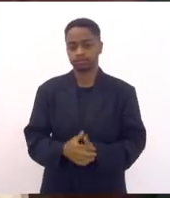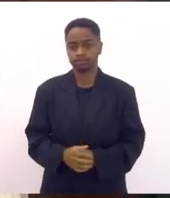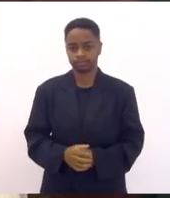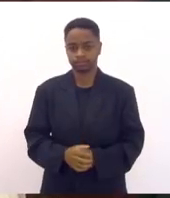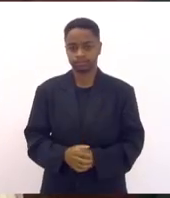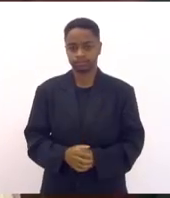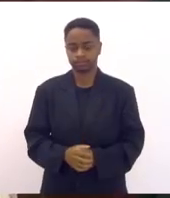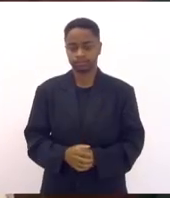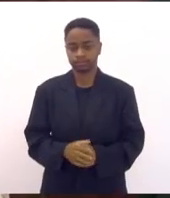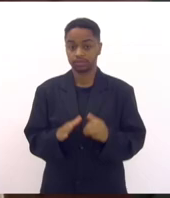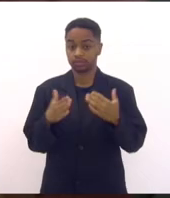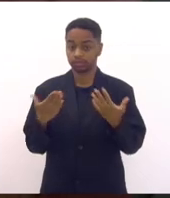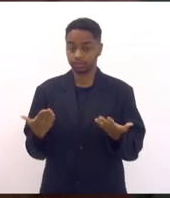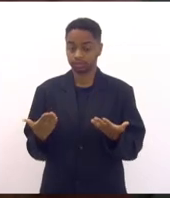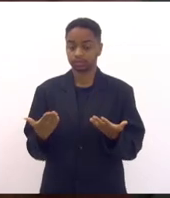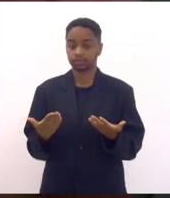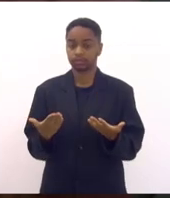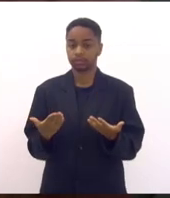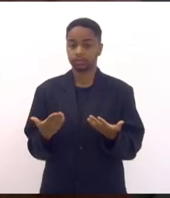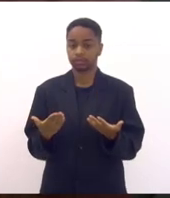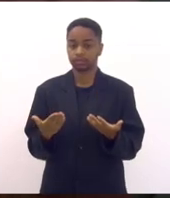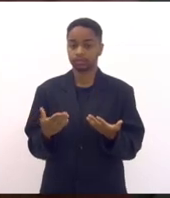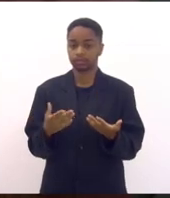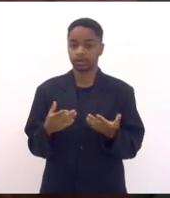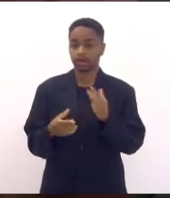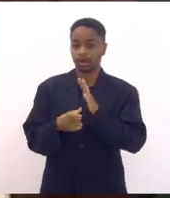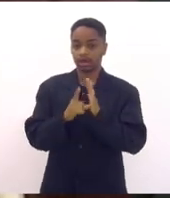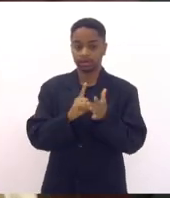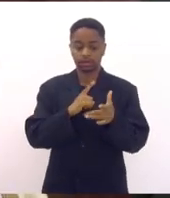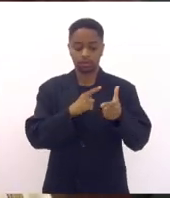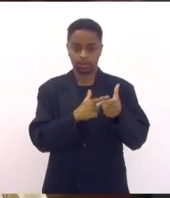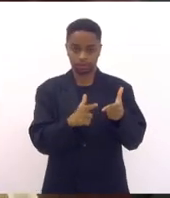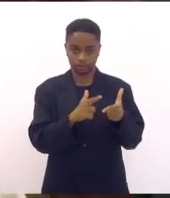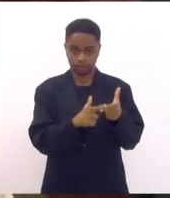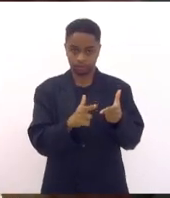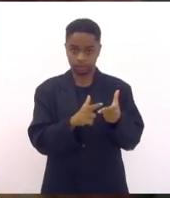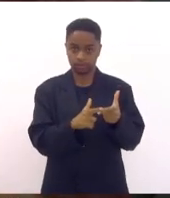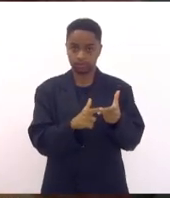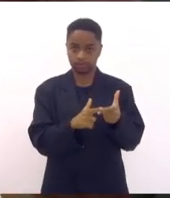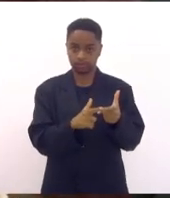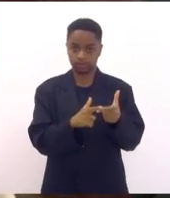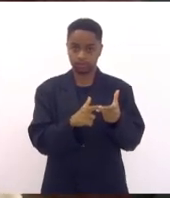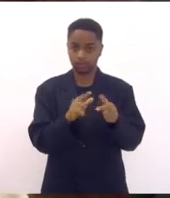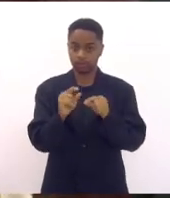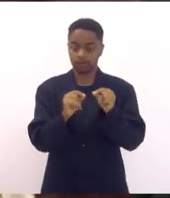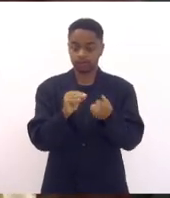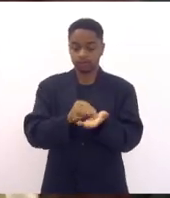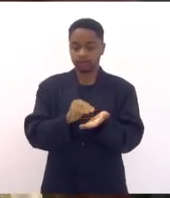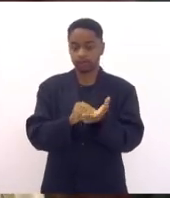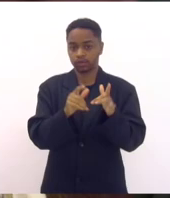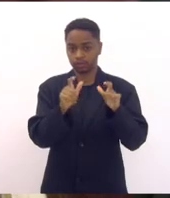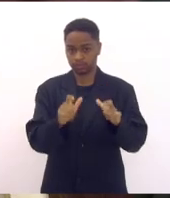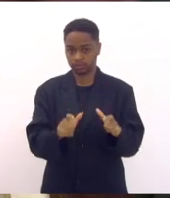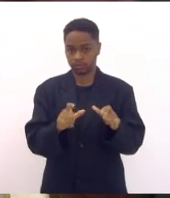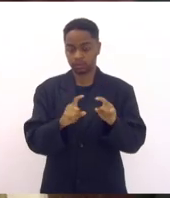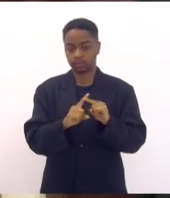então nós tínhamos um problema que era um problema de espaço